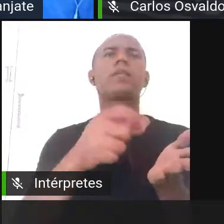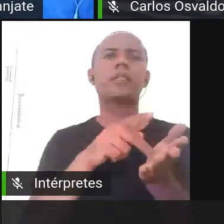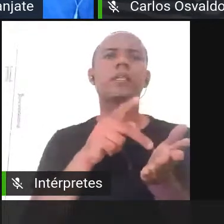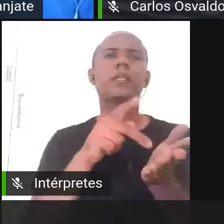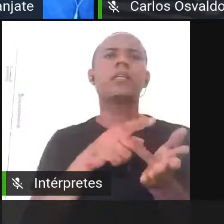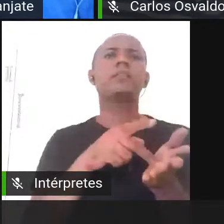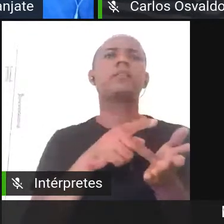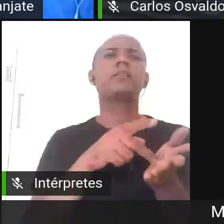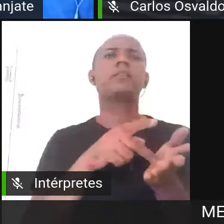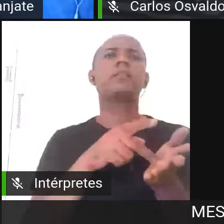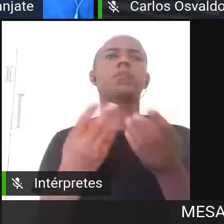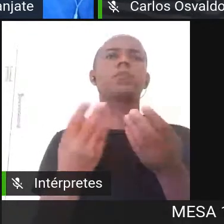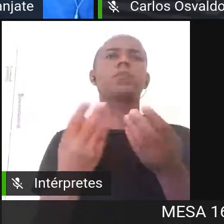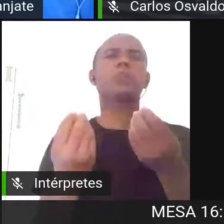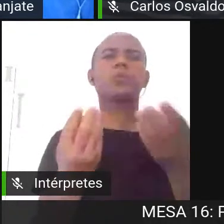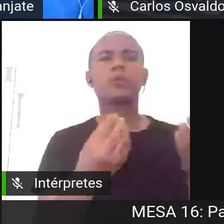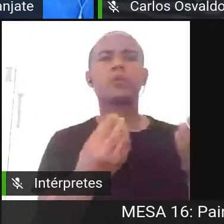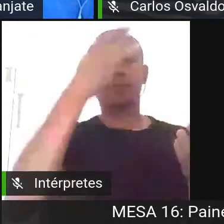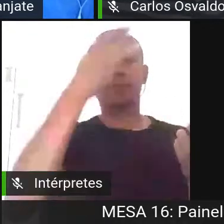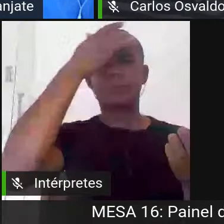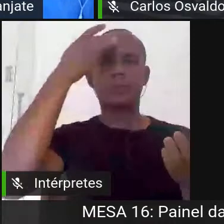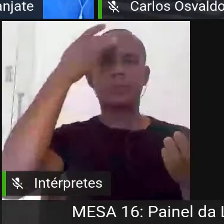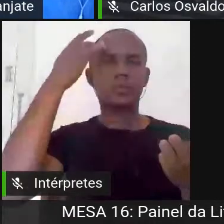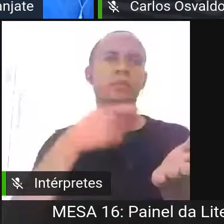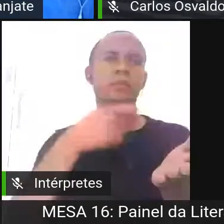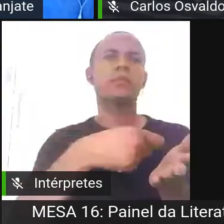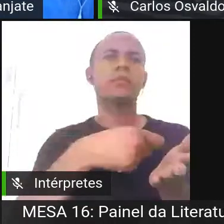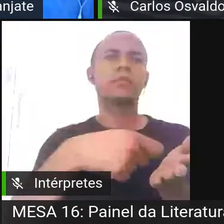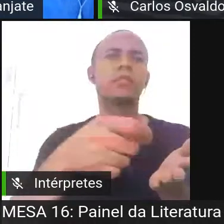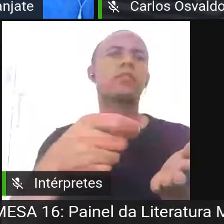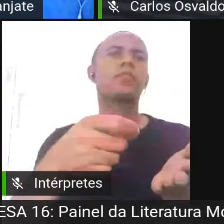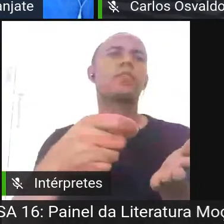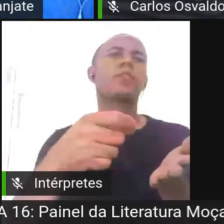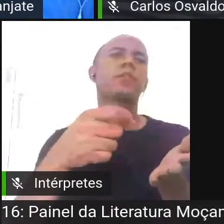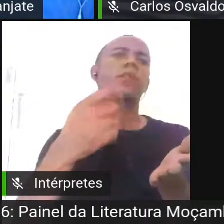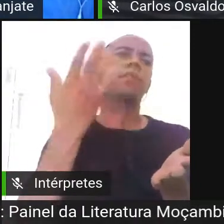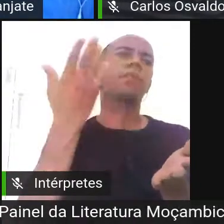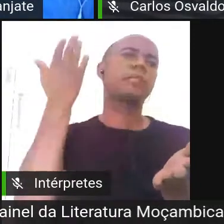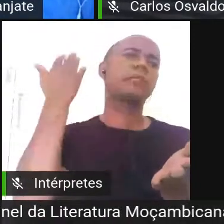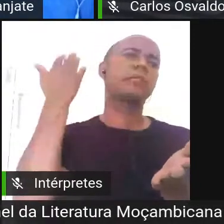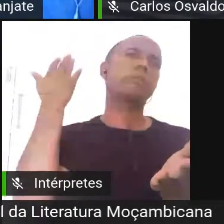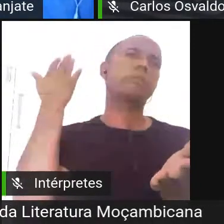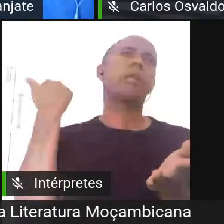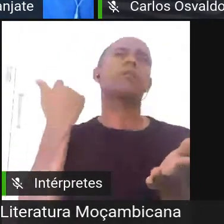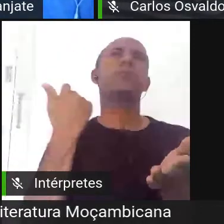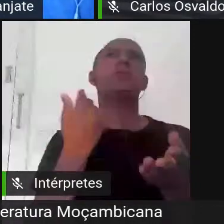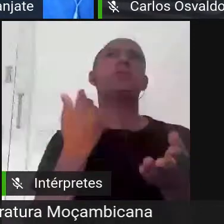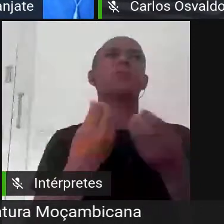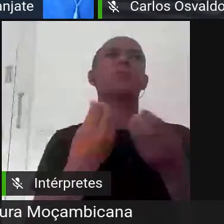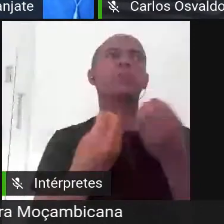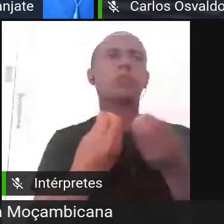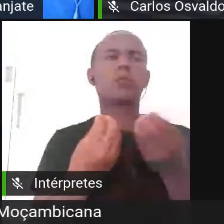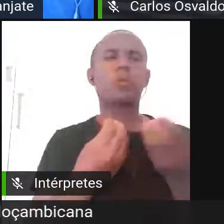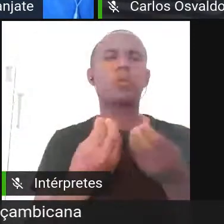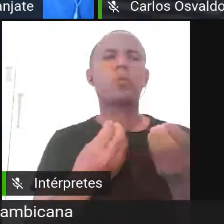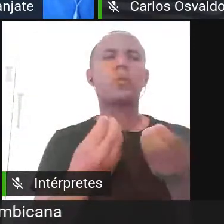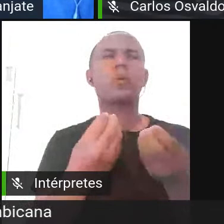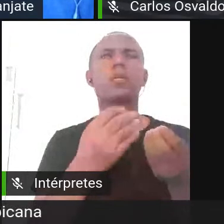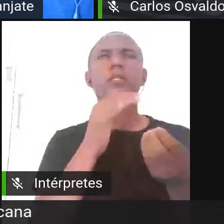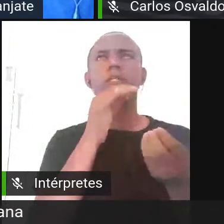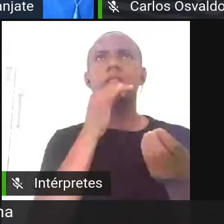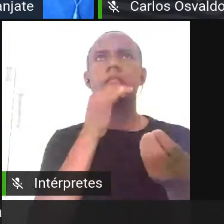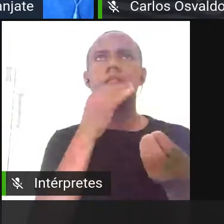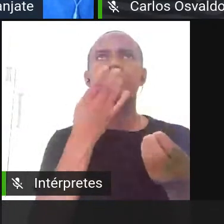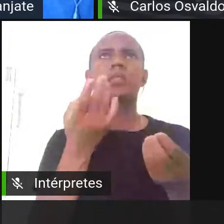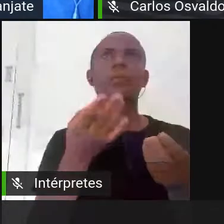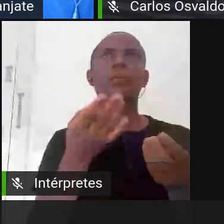nesta... No período colonial, tinha uma forte carga ocidental, mas agora a literatura